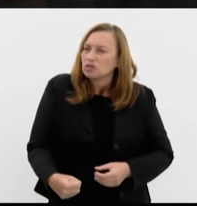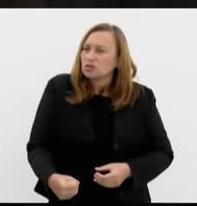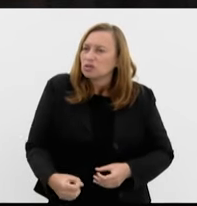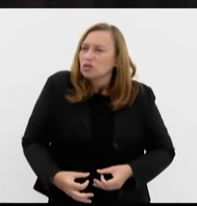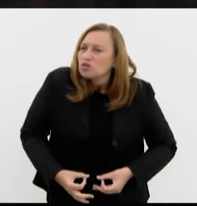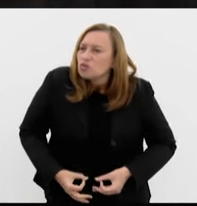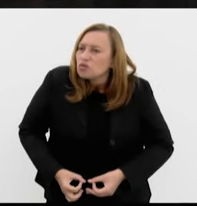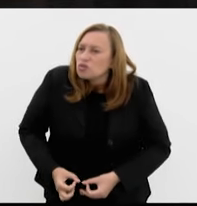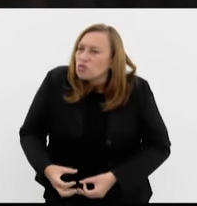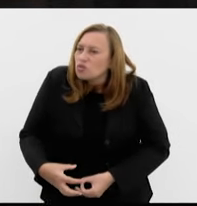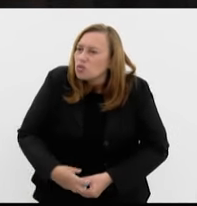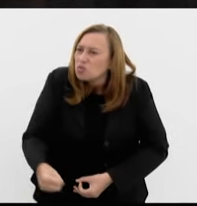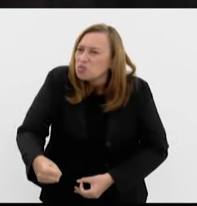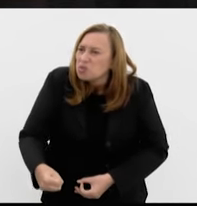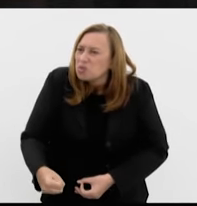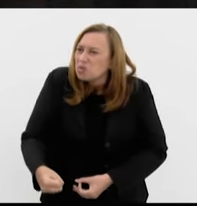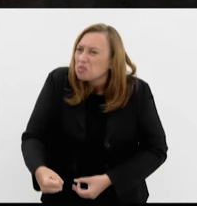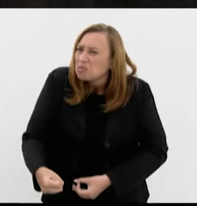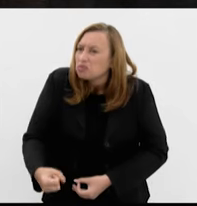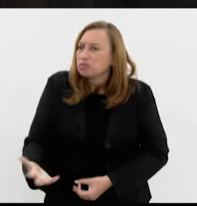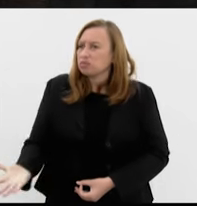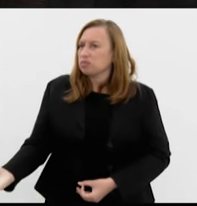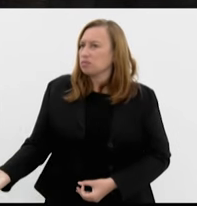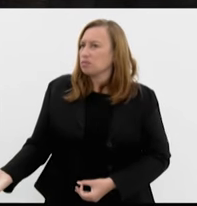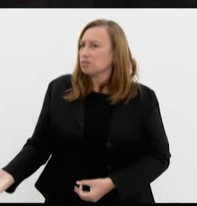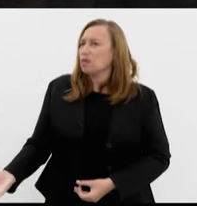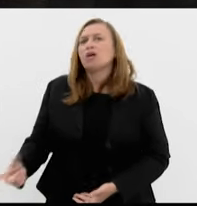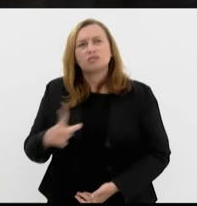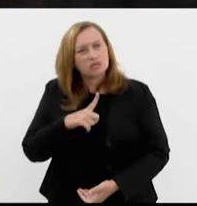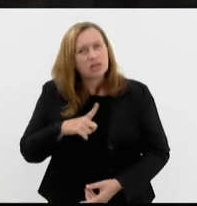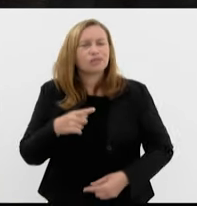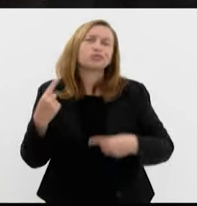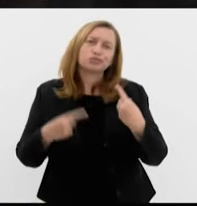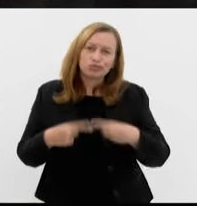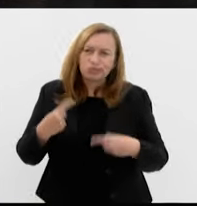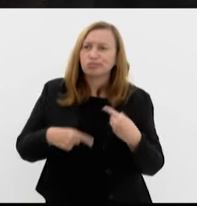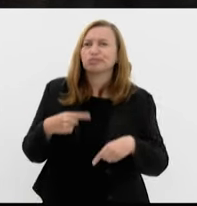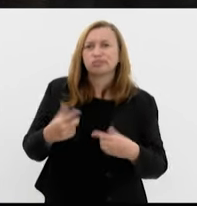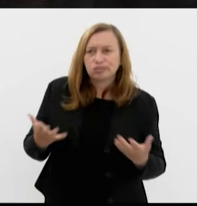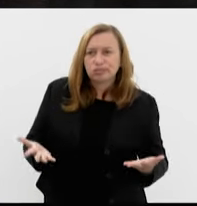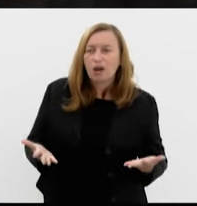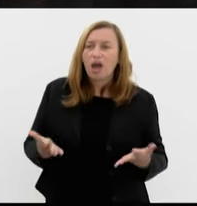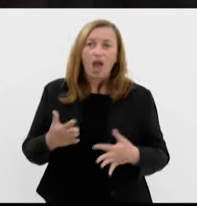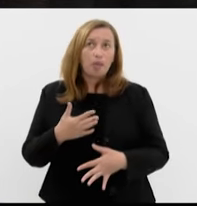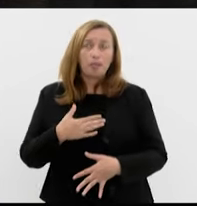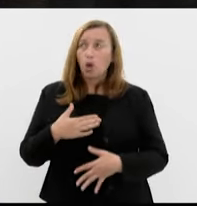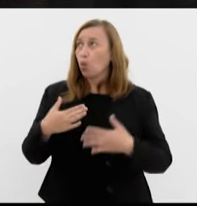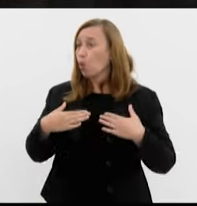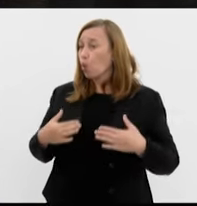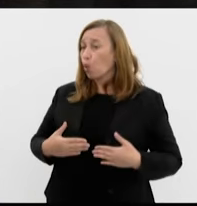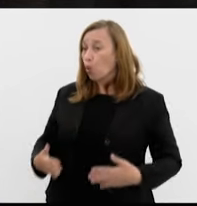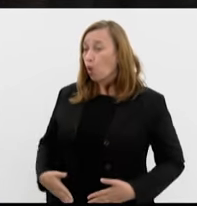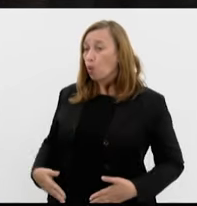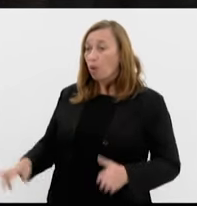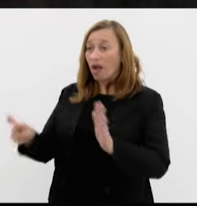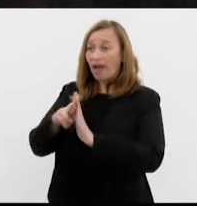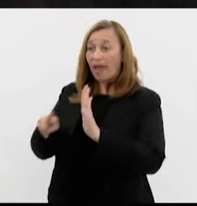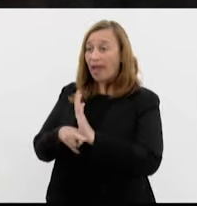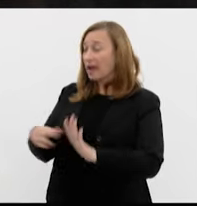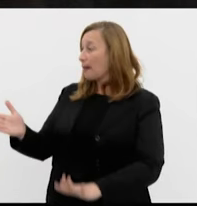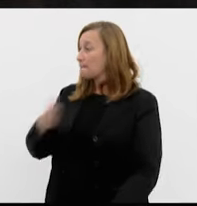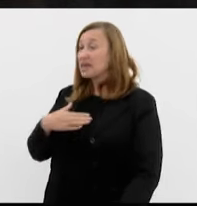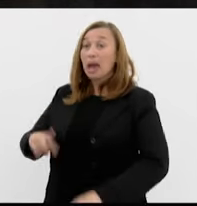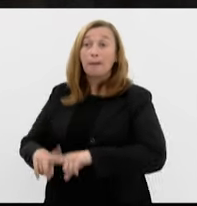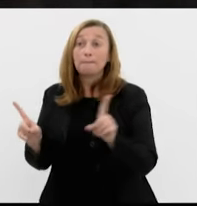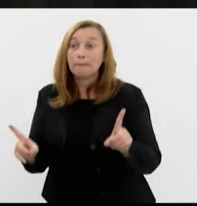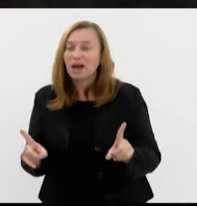materno ainda há essa discussão mas porque ah meus meu corpo a minhas regras sim mas não S nós